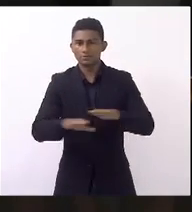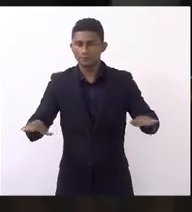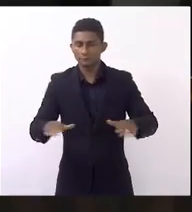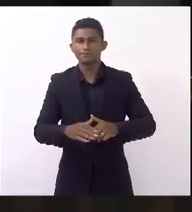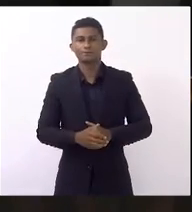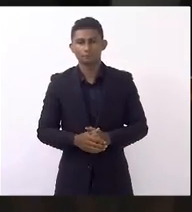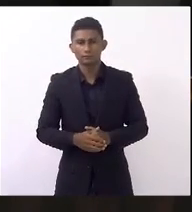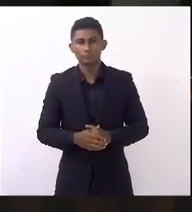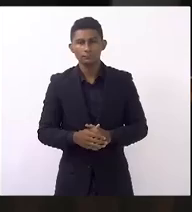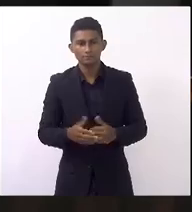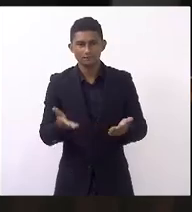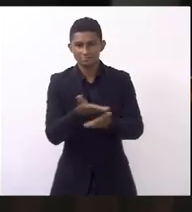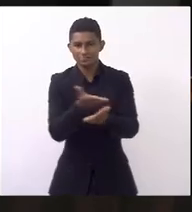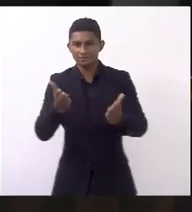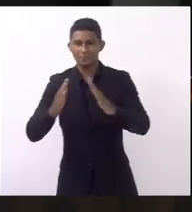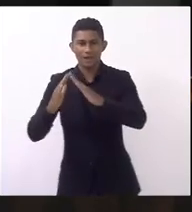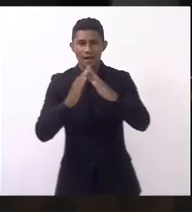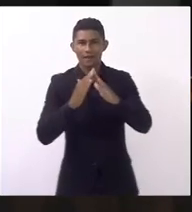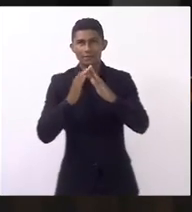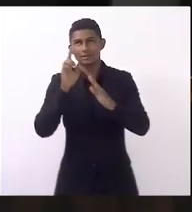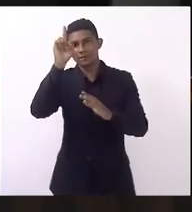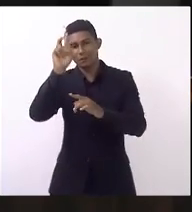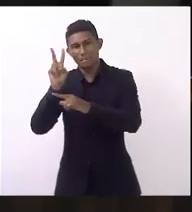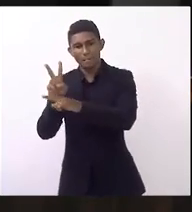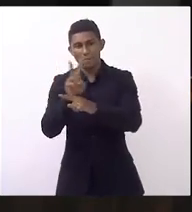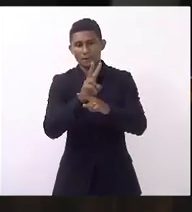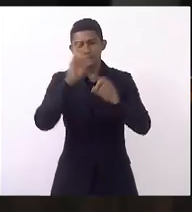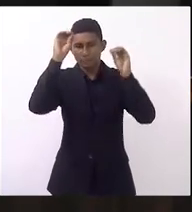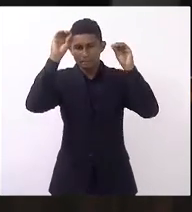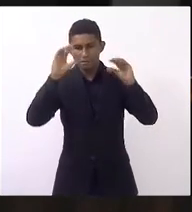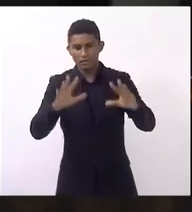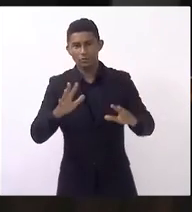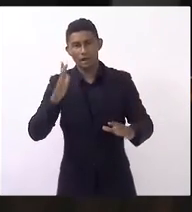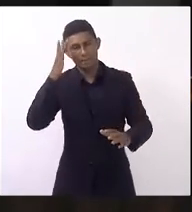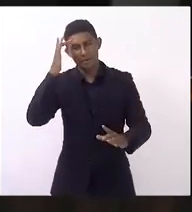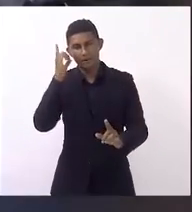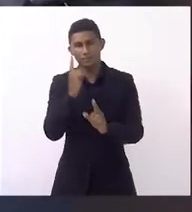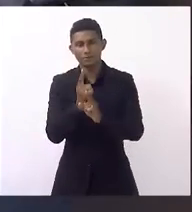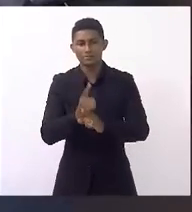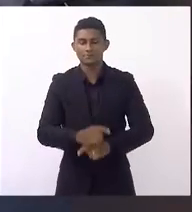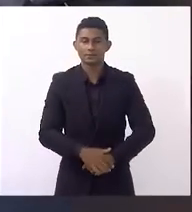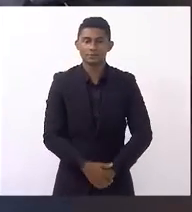a sessão. Que todos retornem com Deus, né, um bom descanso e até amanhã.